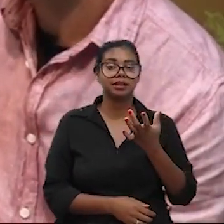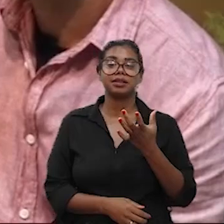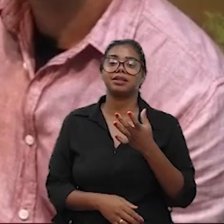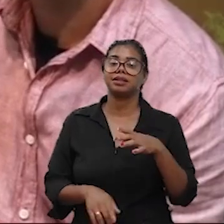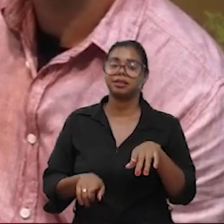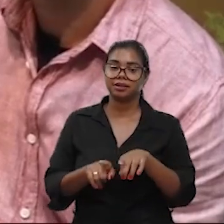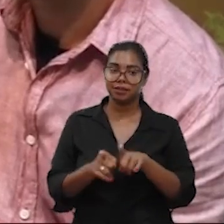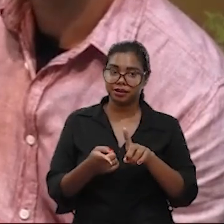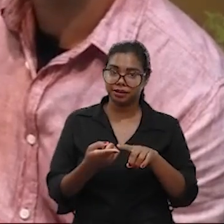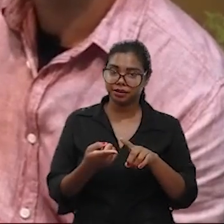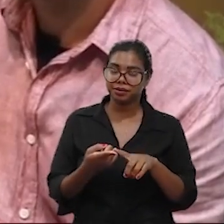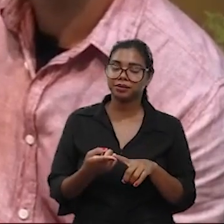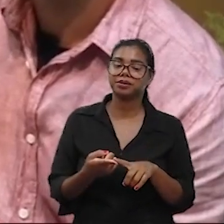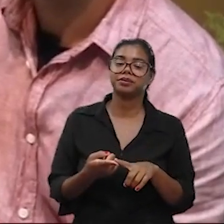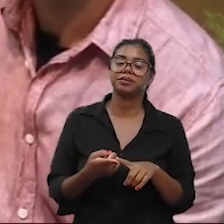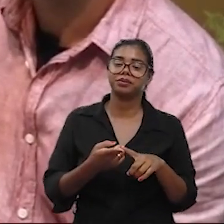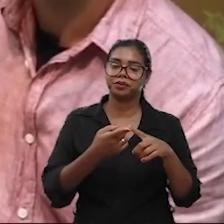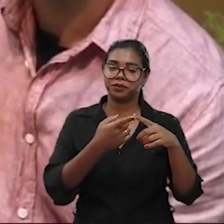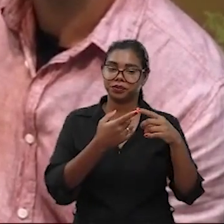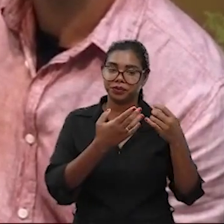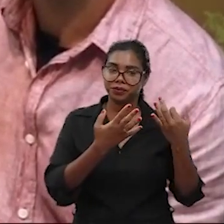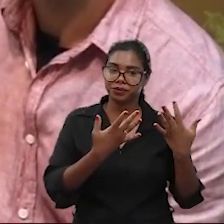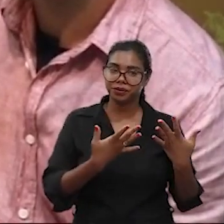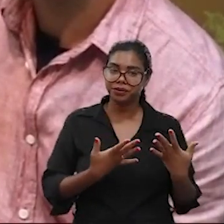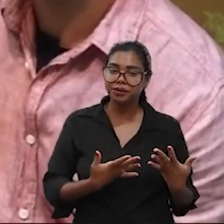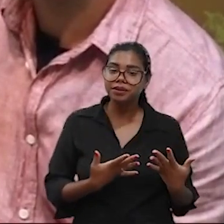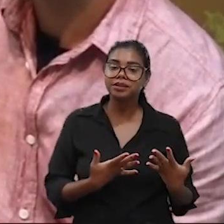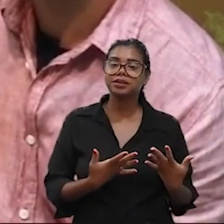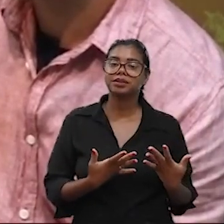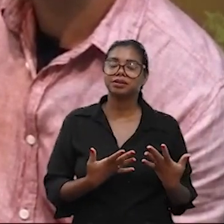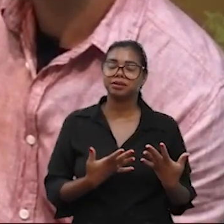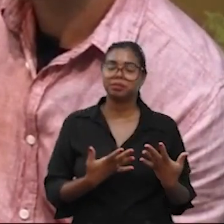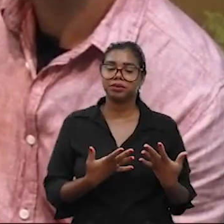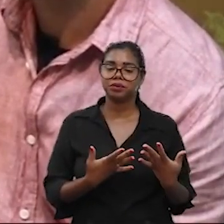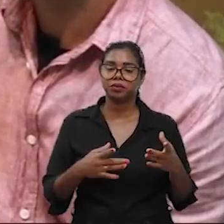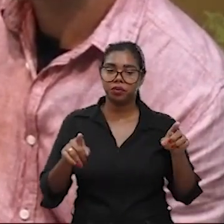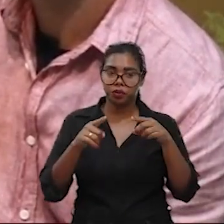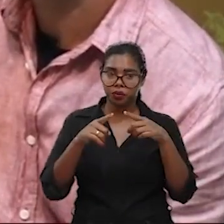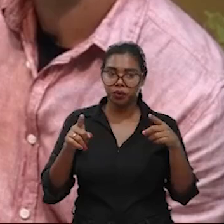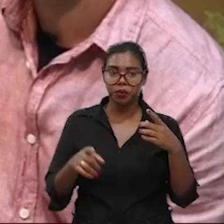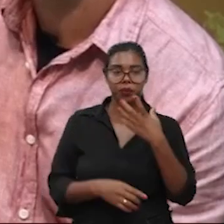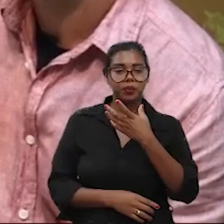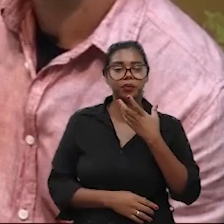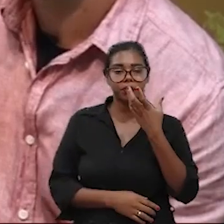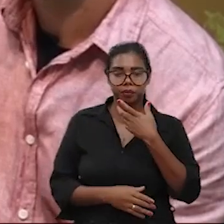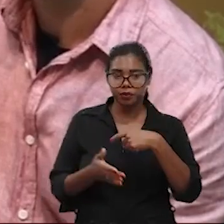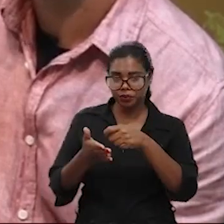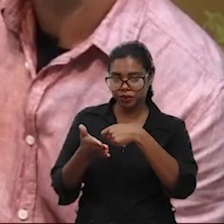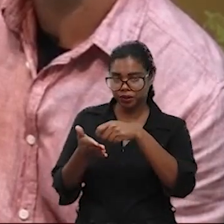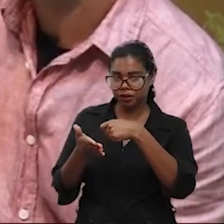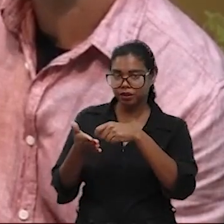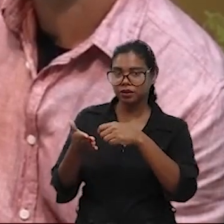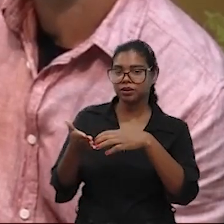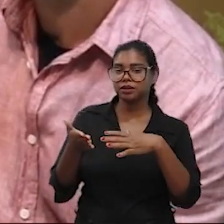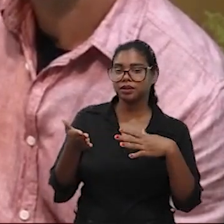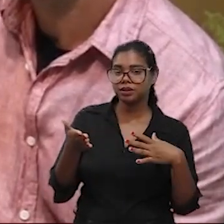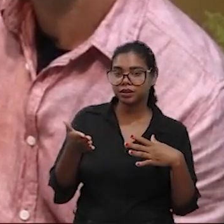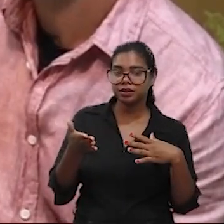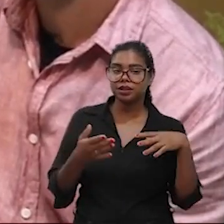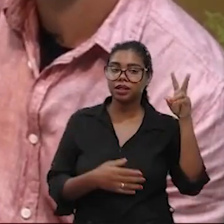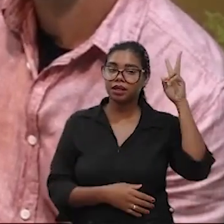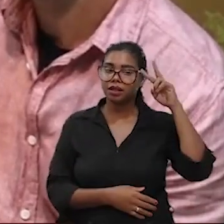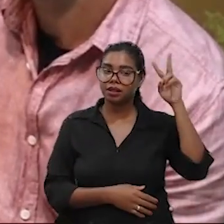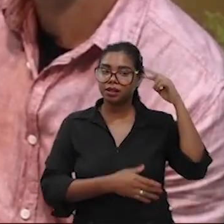que ele fez essa versão essa composição remetendo